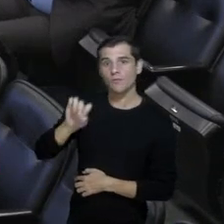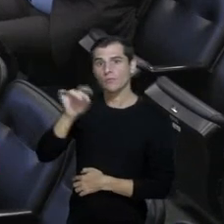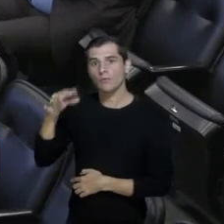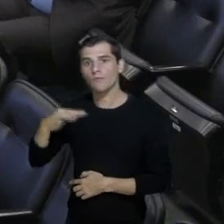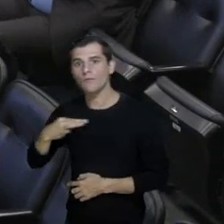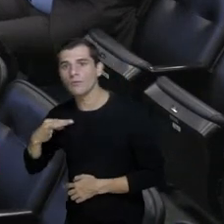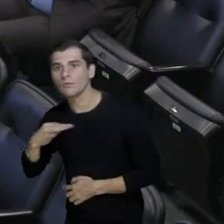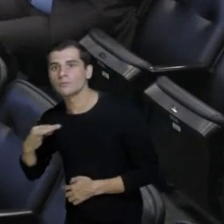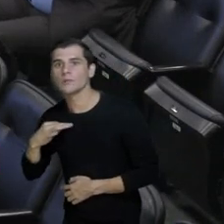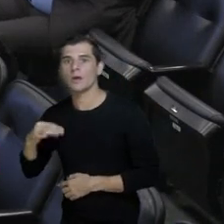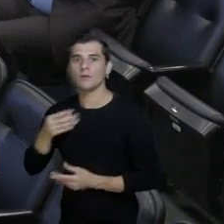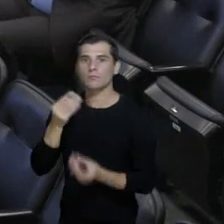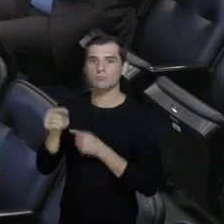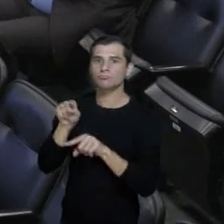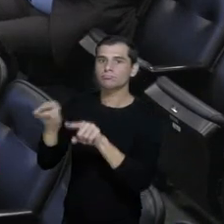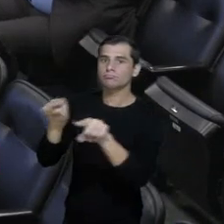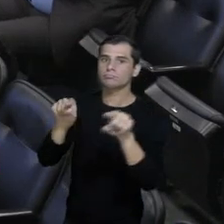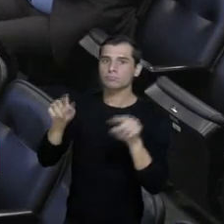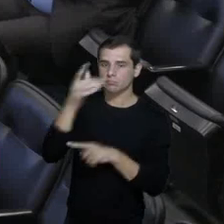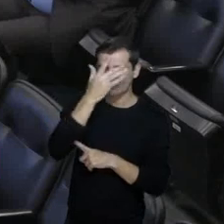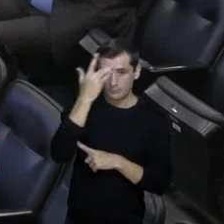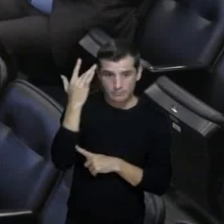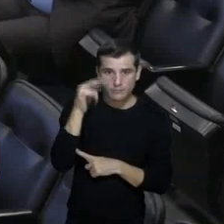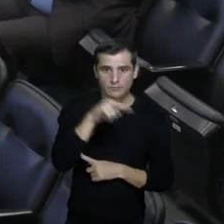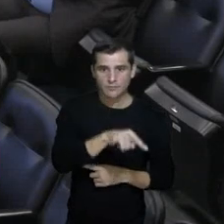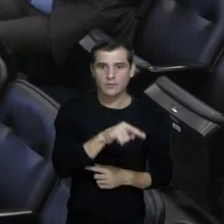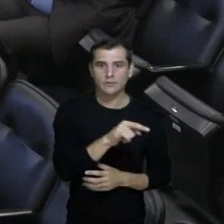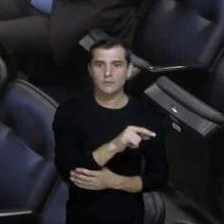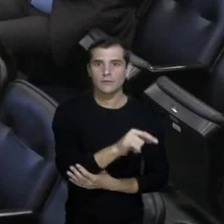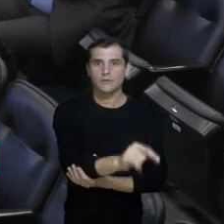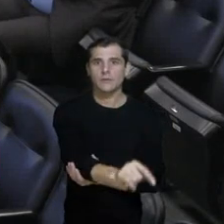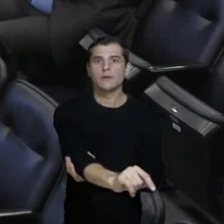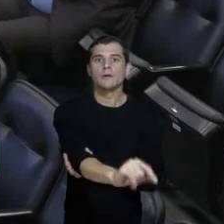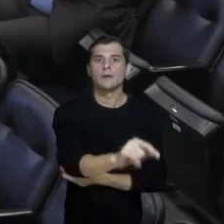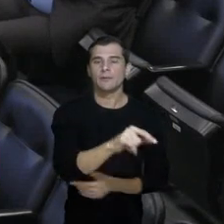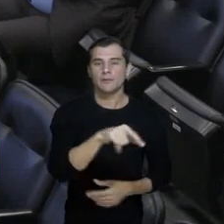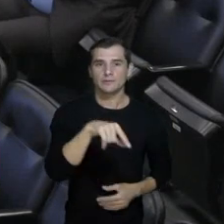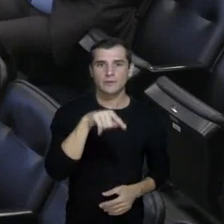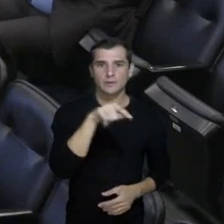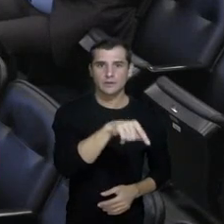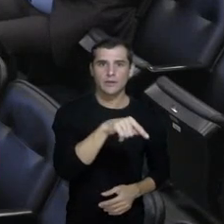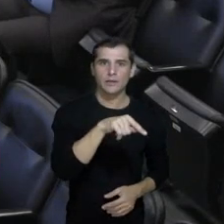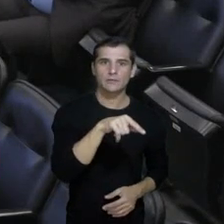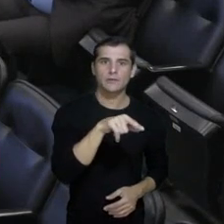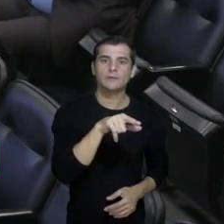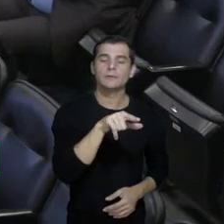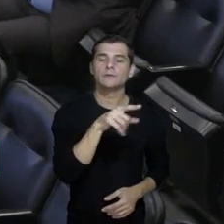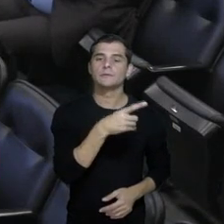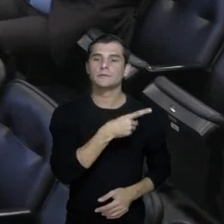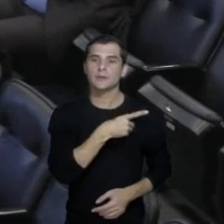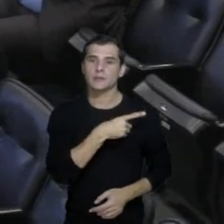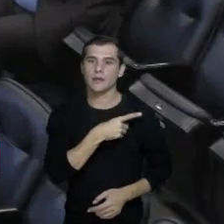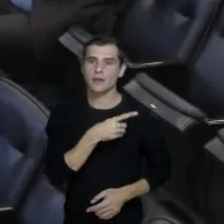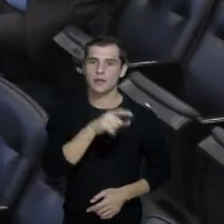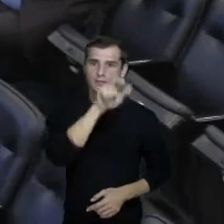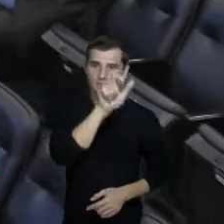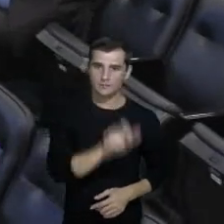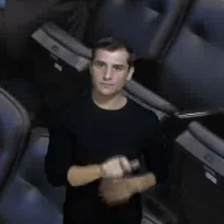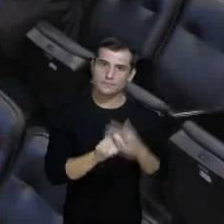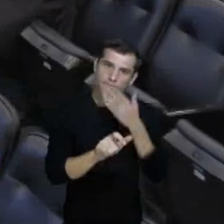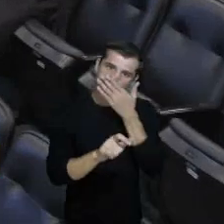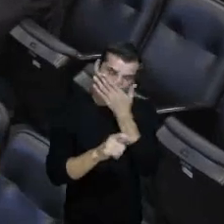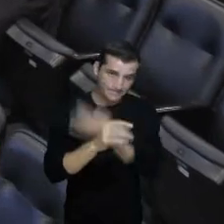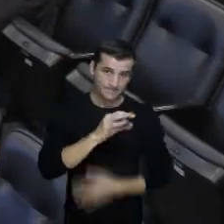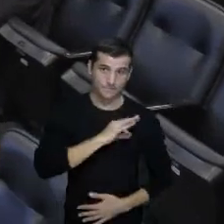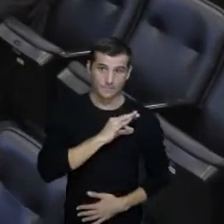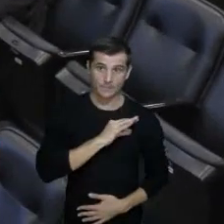stang que meu companheiro de Academia de Polícia passamos juntos no concurso para delegado e atuei como promotor E